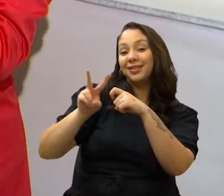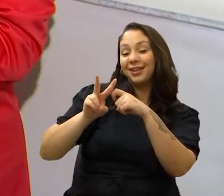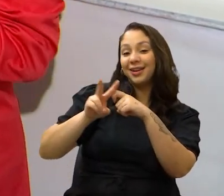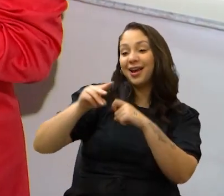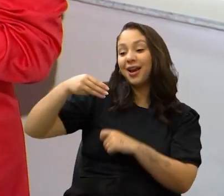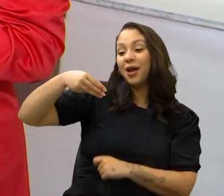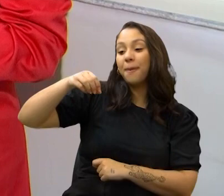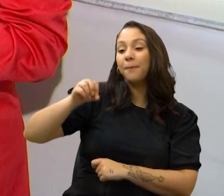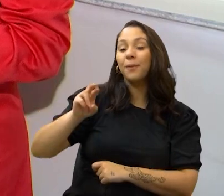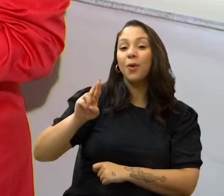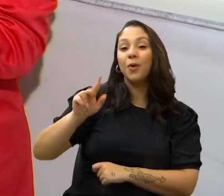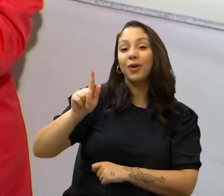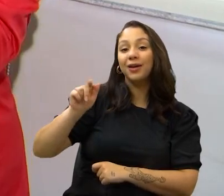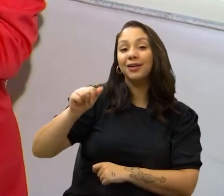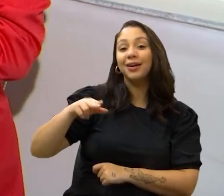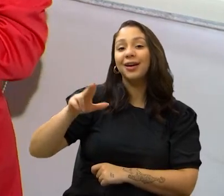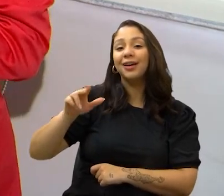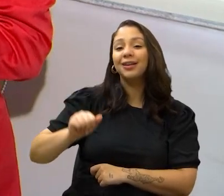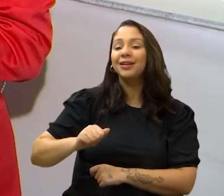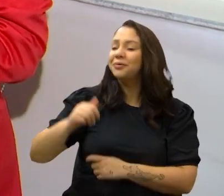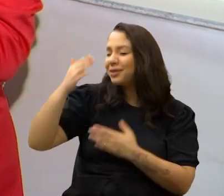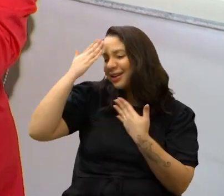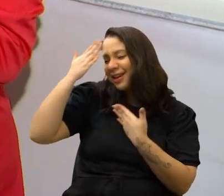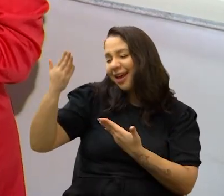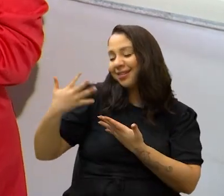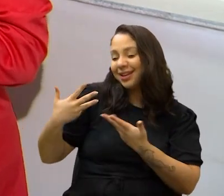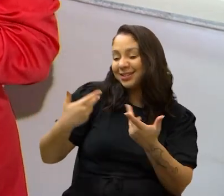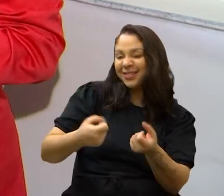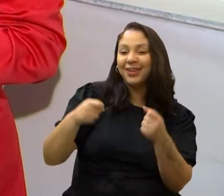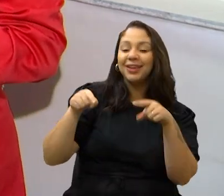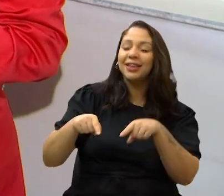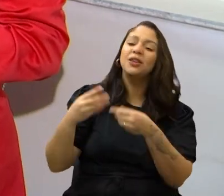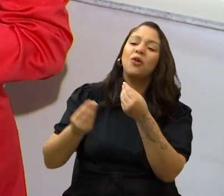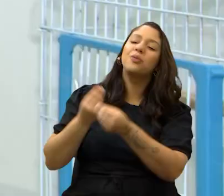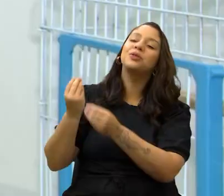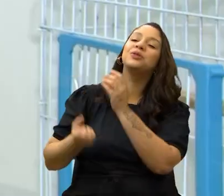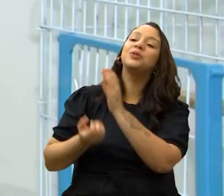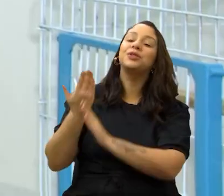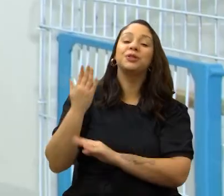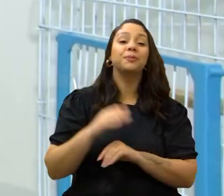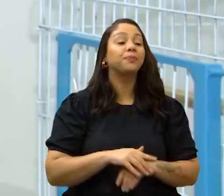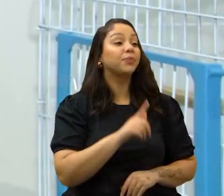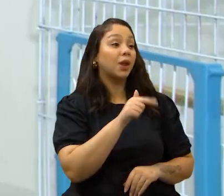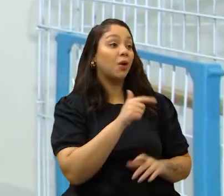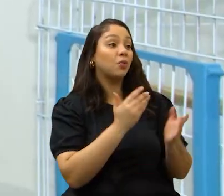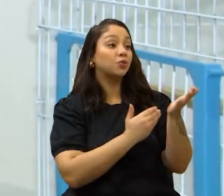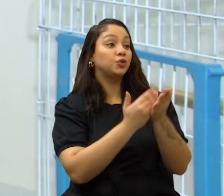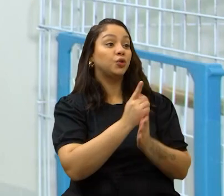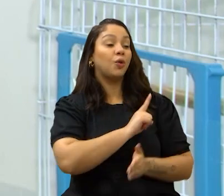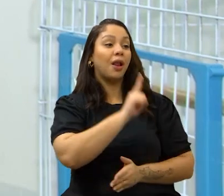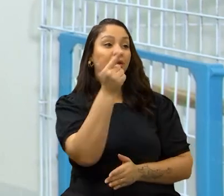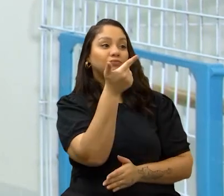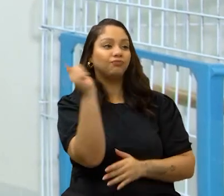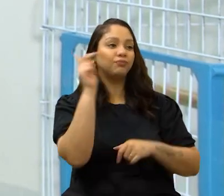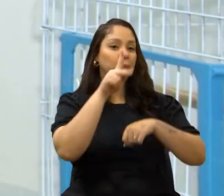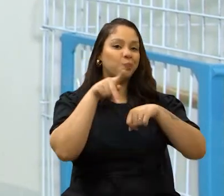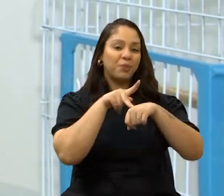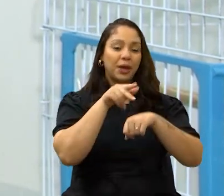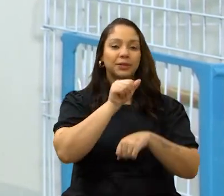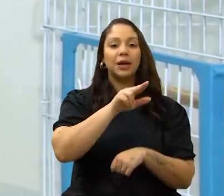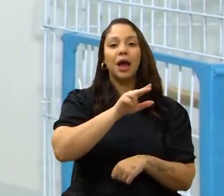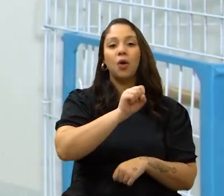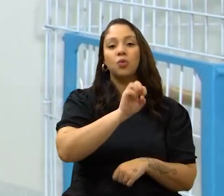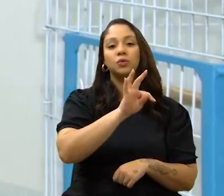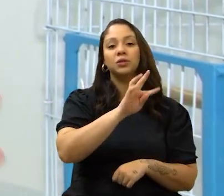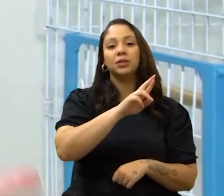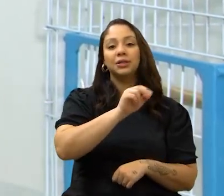Muito obrigada por nos receber e falar um pouco qual é a origem da calopsita. A calopsita, ela tem origem na Austrália. Ela é